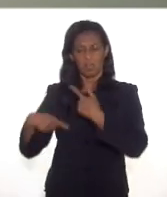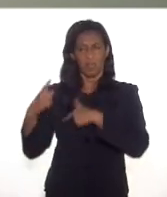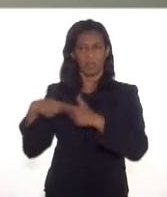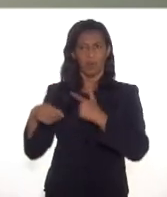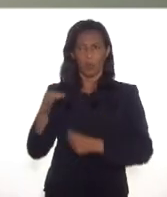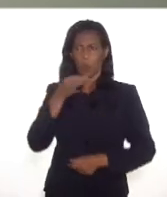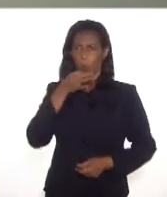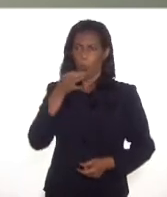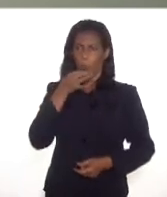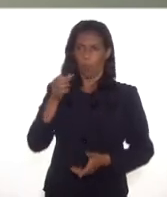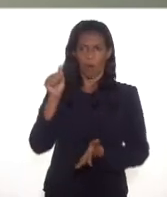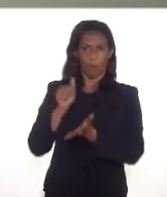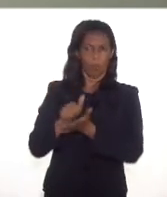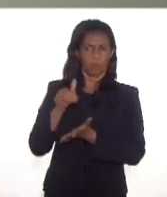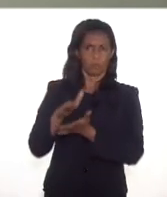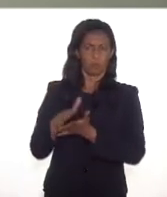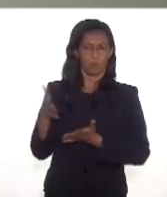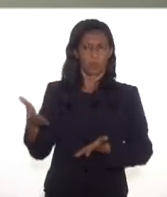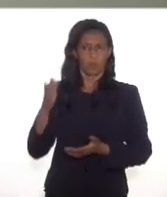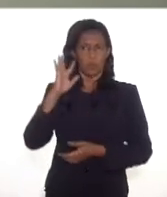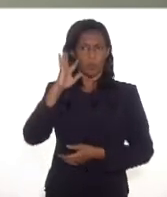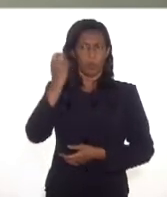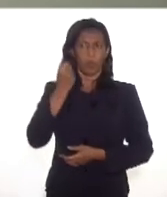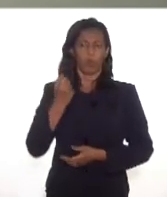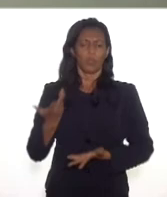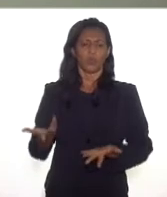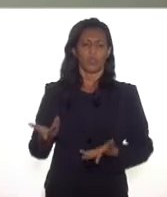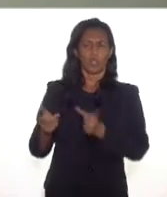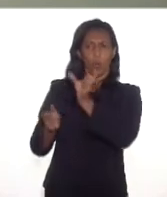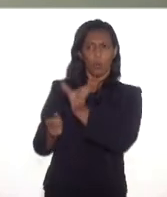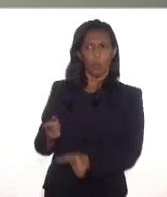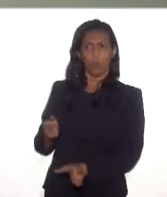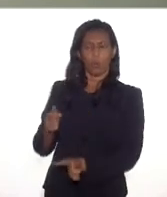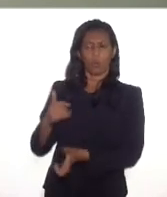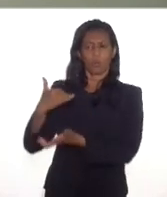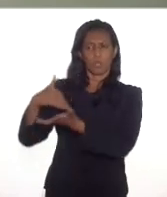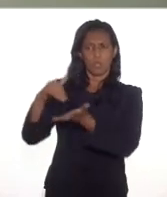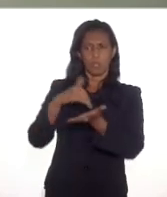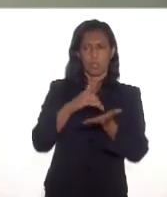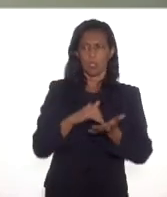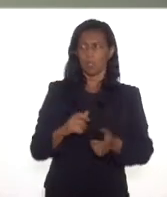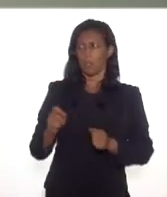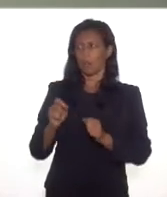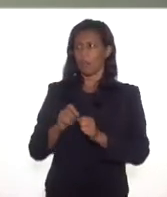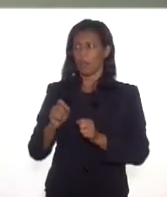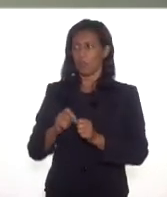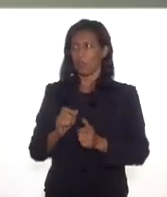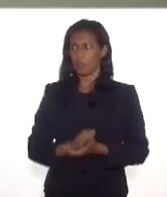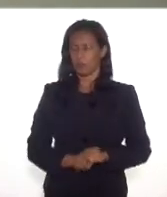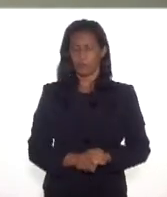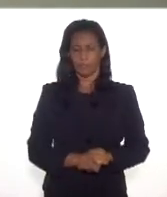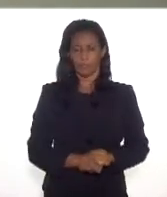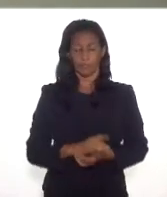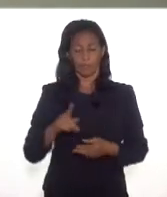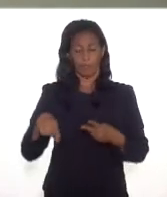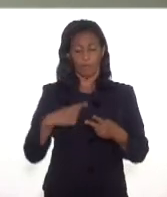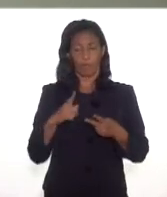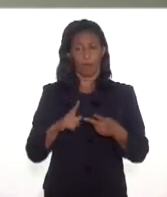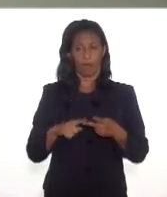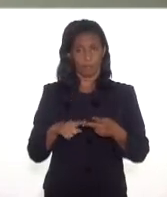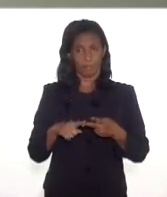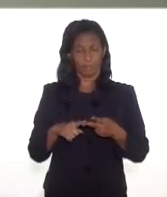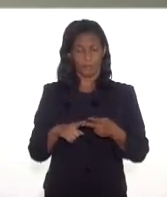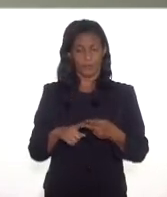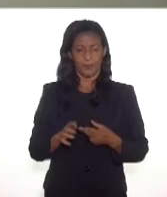nessa inconsequente decisão de que algum secretário o fez. Então, esse segundo ponto que eu queria